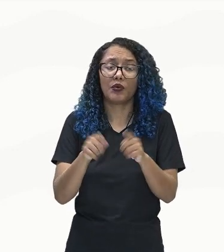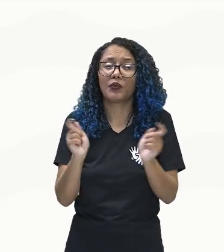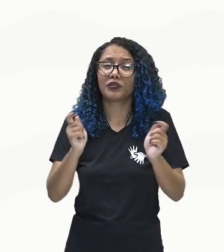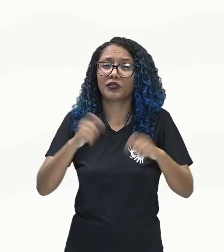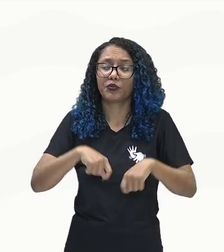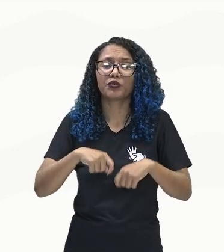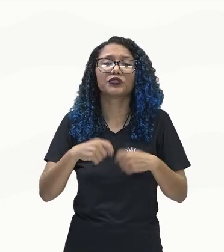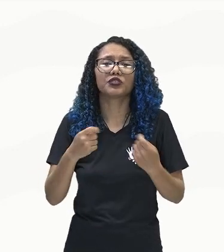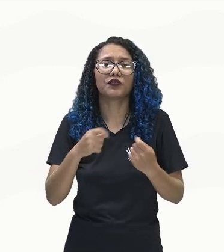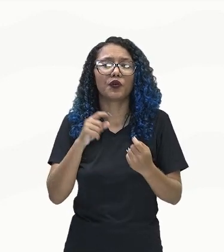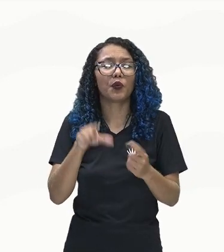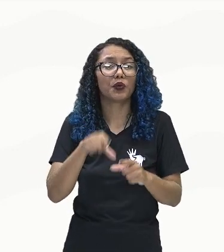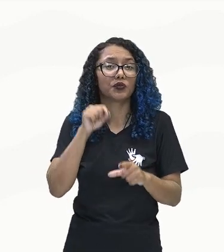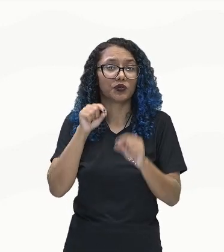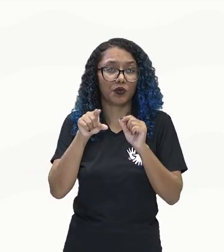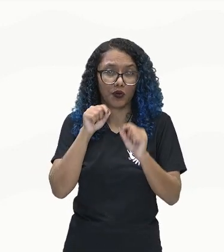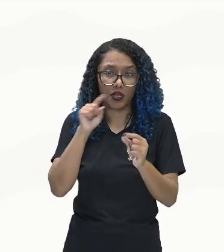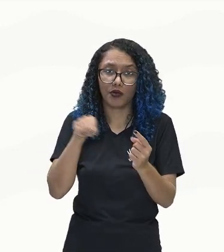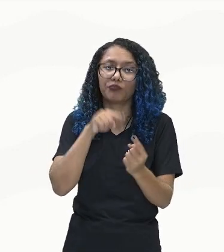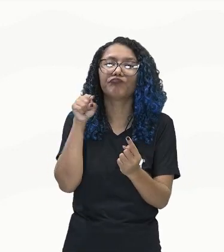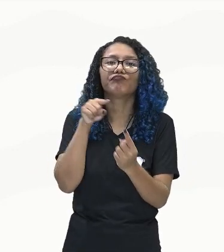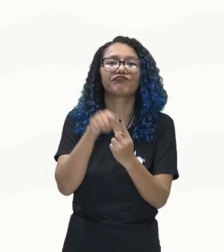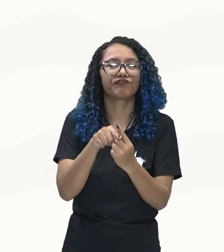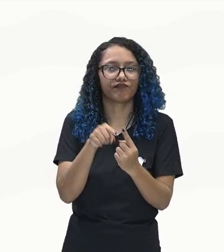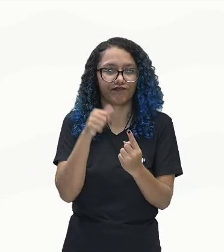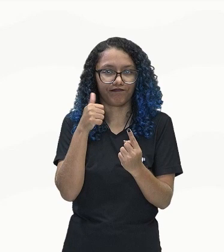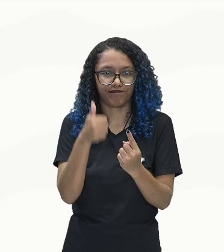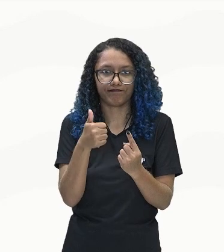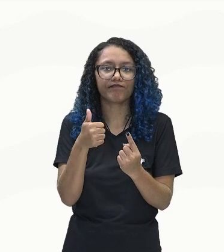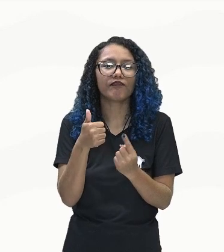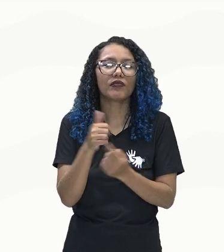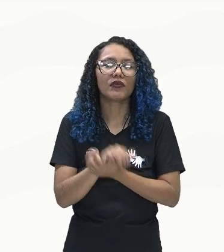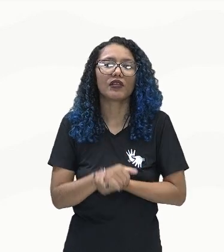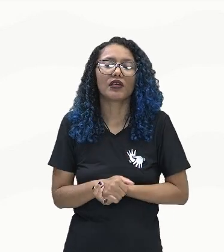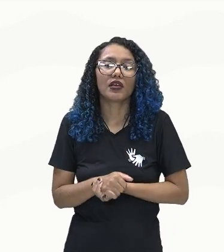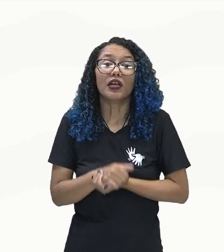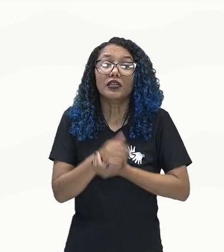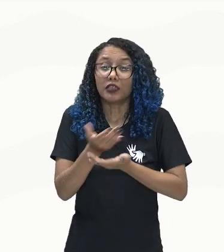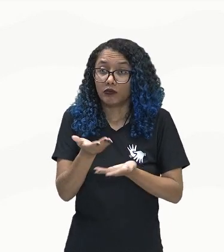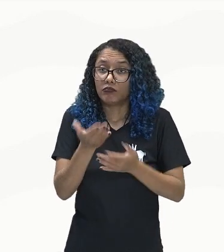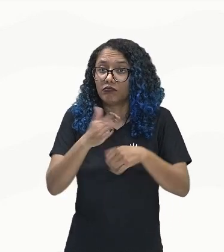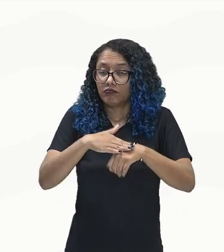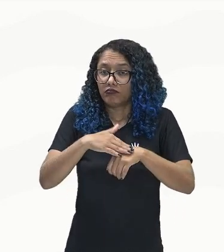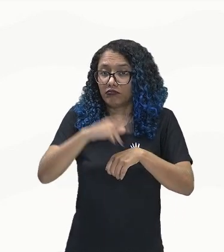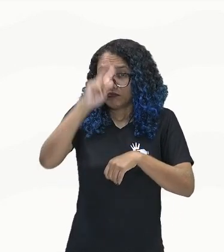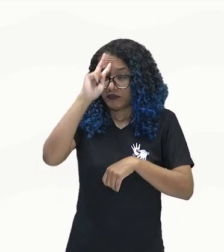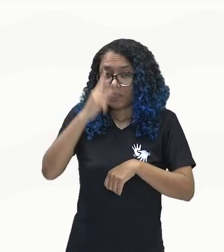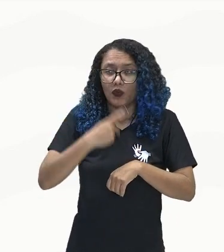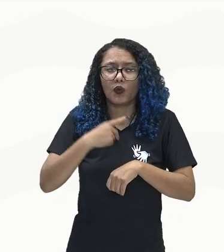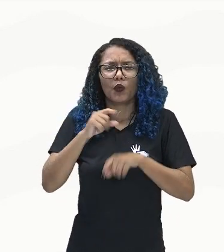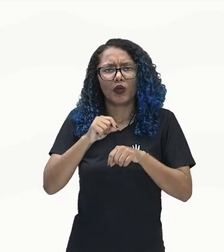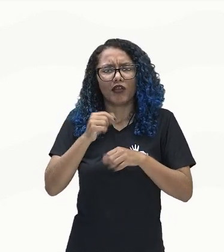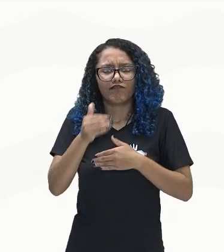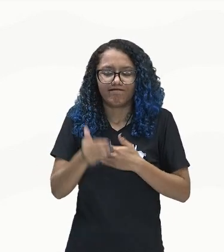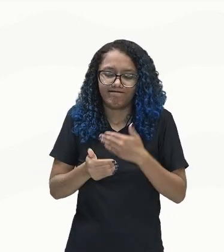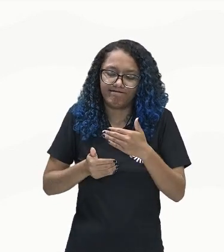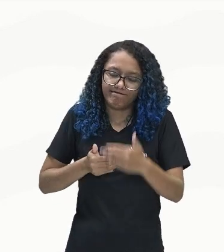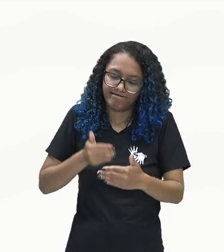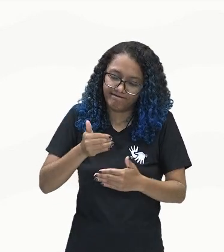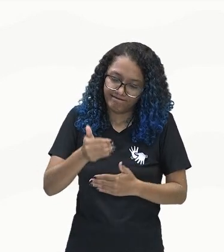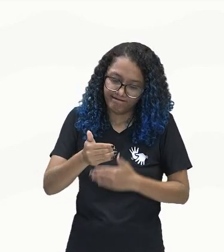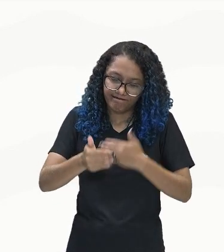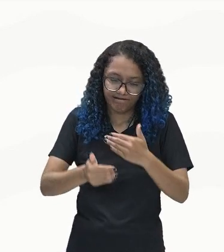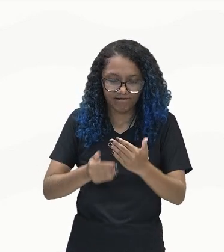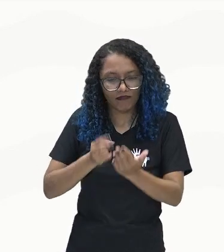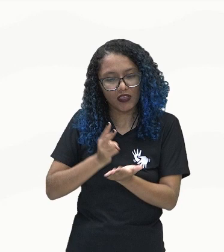o propósito de vida. Você sabe que o autoconhecimento é um processo lento e